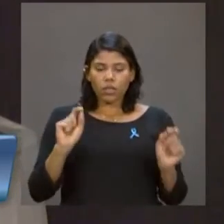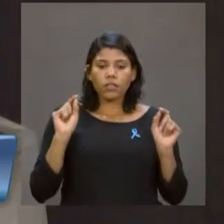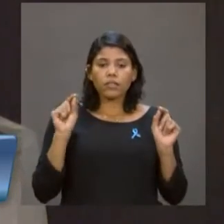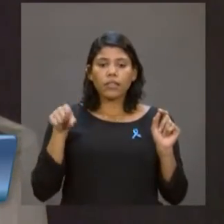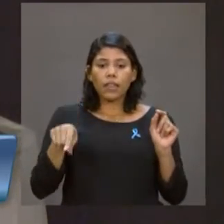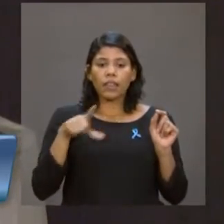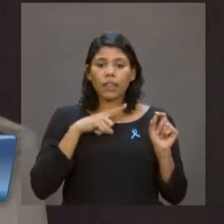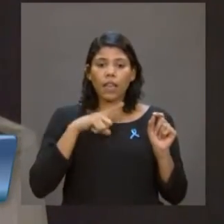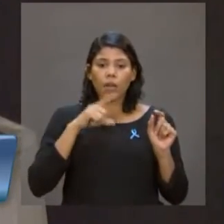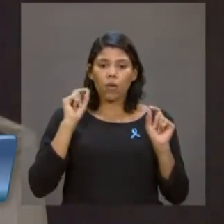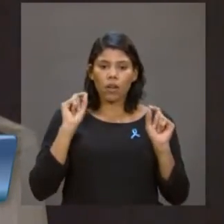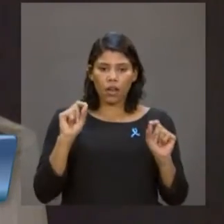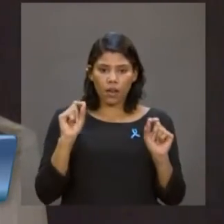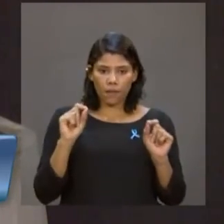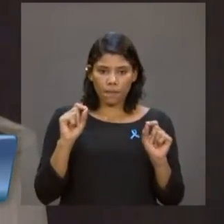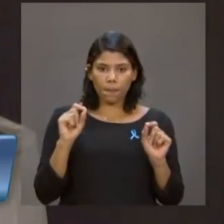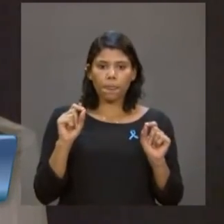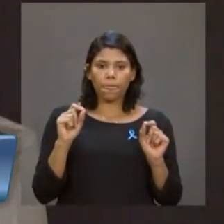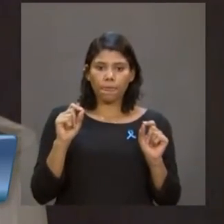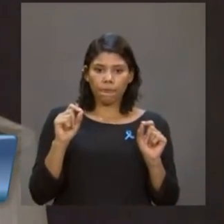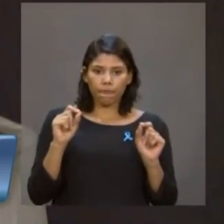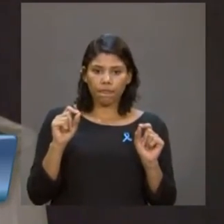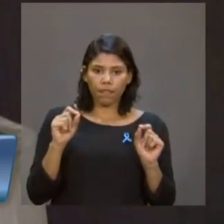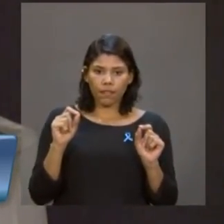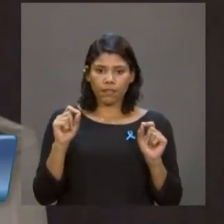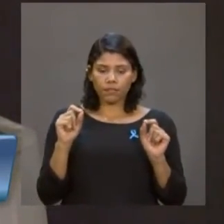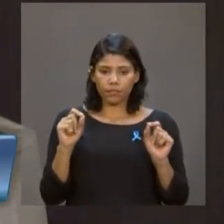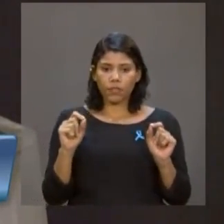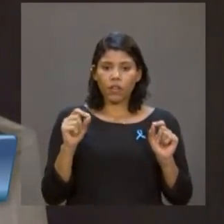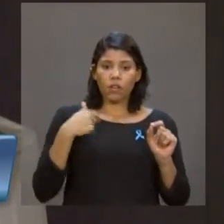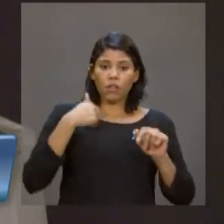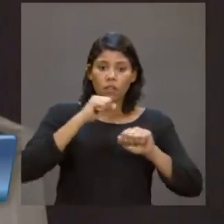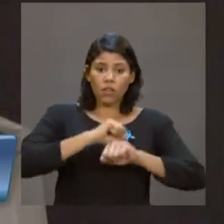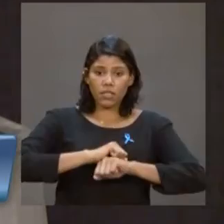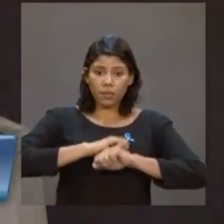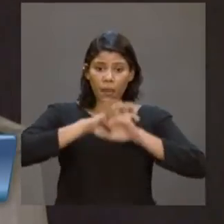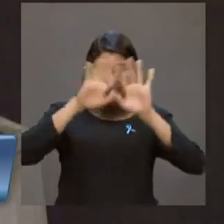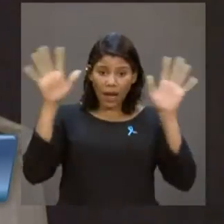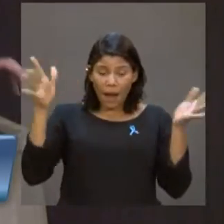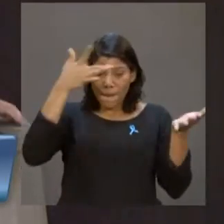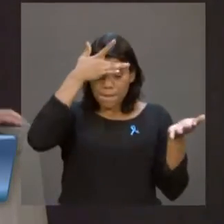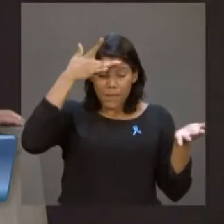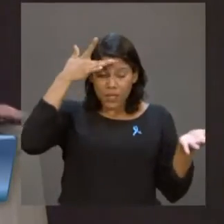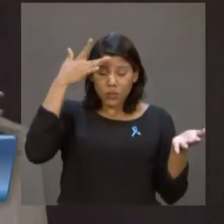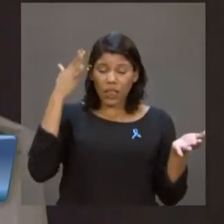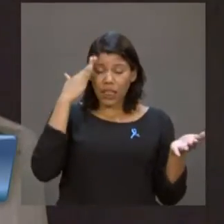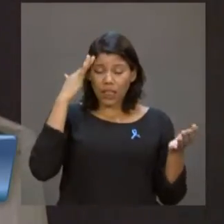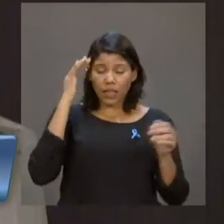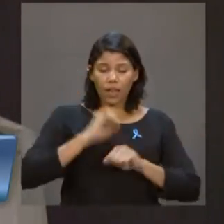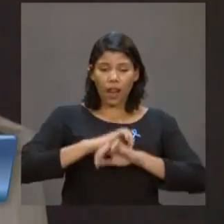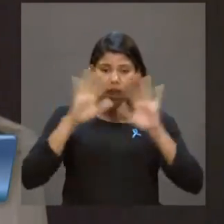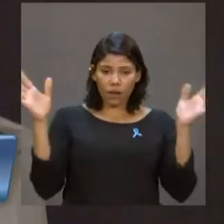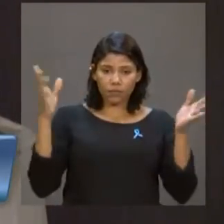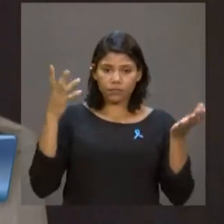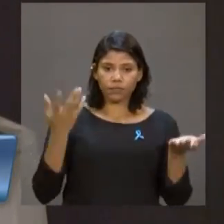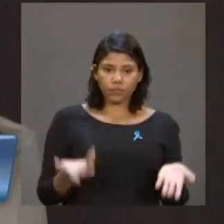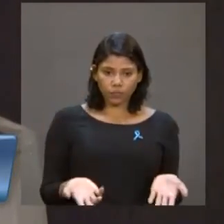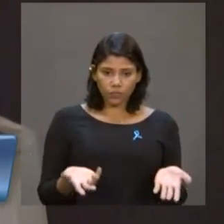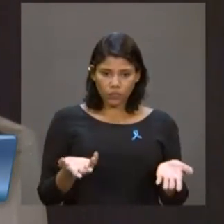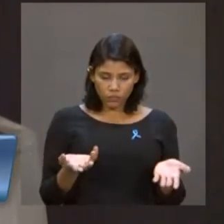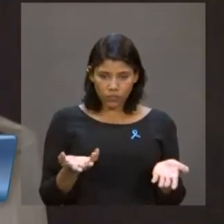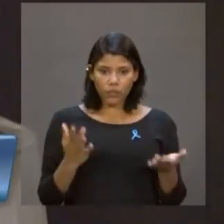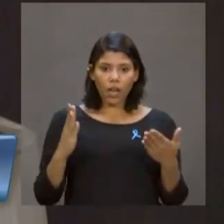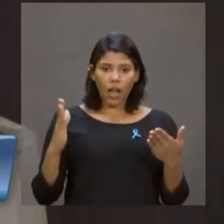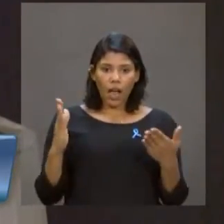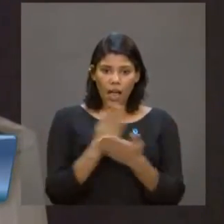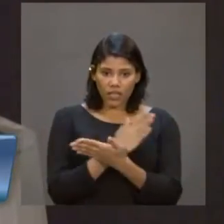gente chama de contraprodutividade penal. Vou dizer isso muito claramente para o nosso leitor, para o nosso ouvinte. Aquilo que é feito, muitas